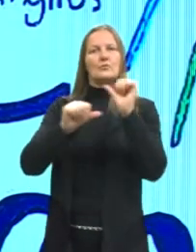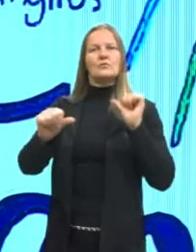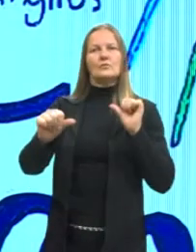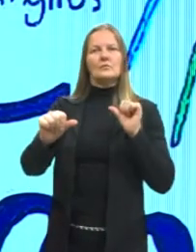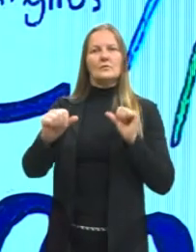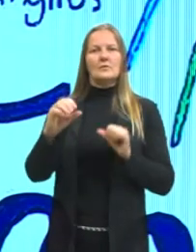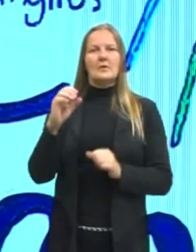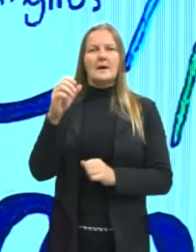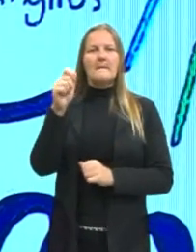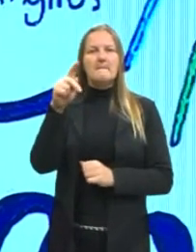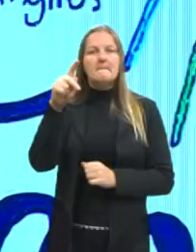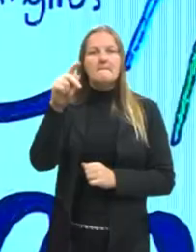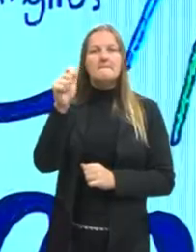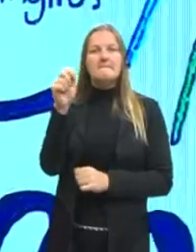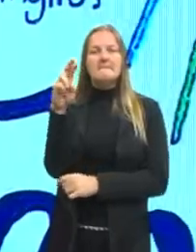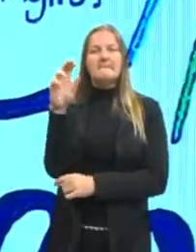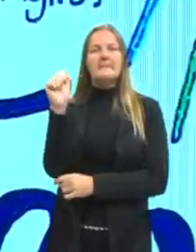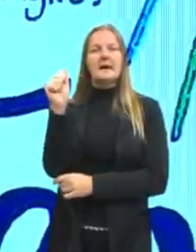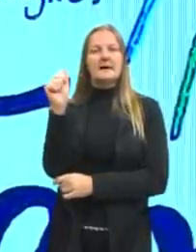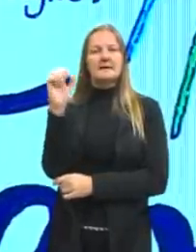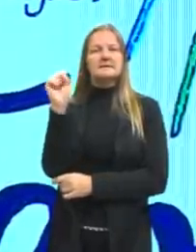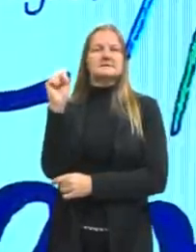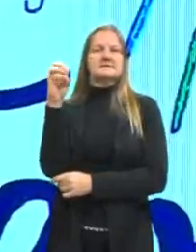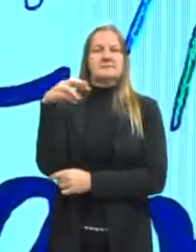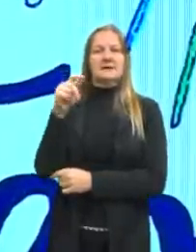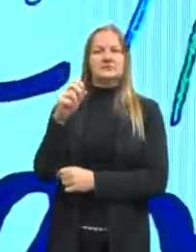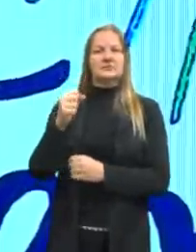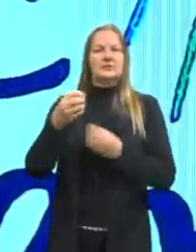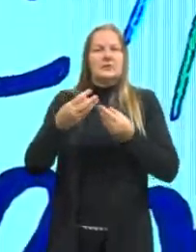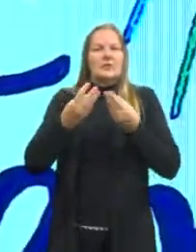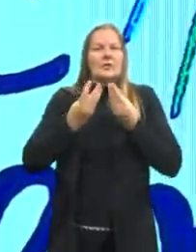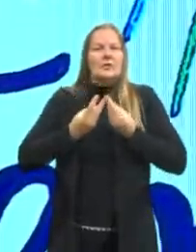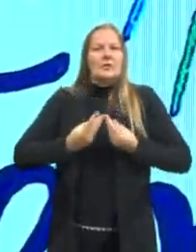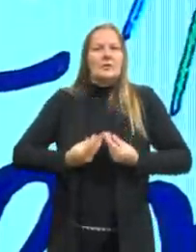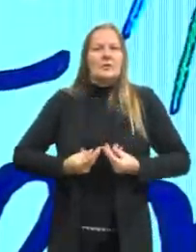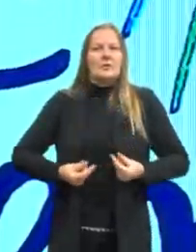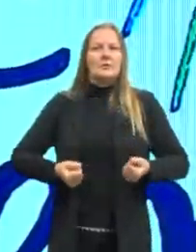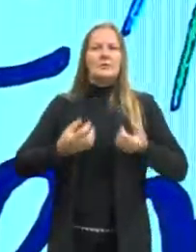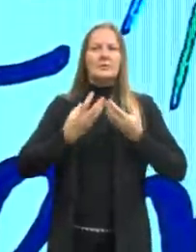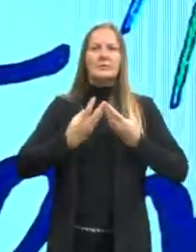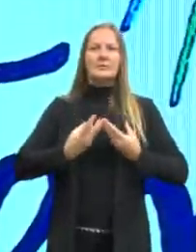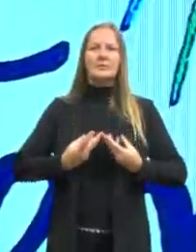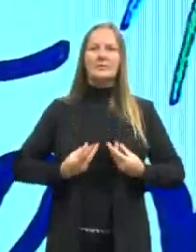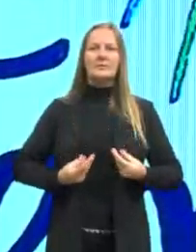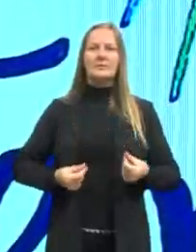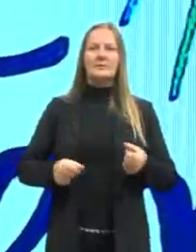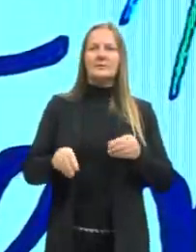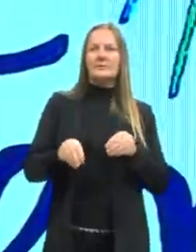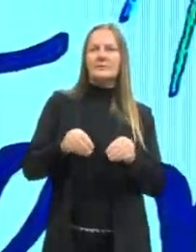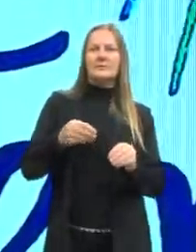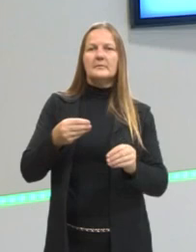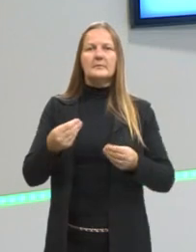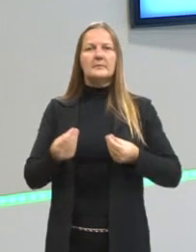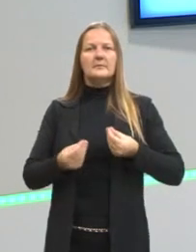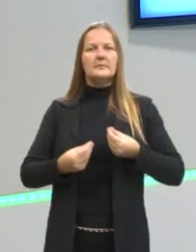relacionada ao relaxamento então do organismo com hormônios por exemplo acetilcolina